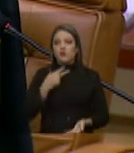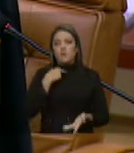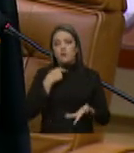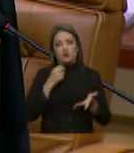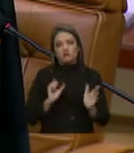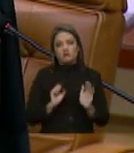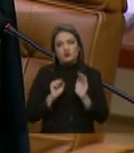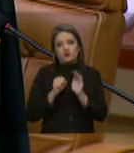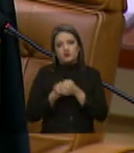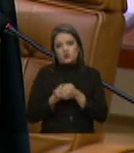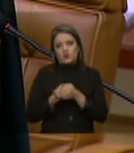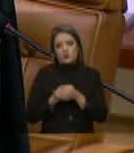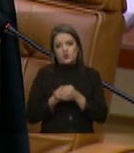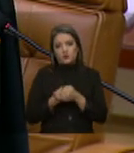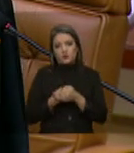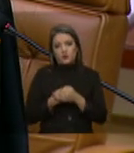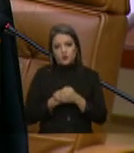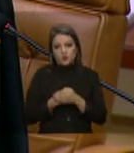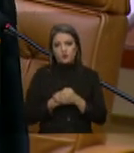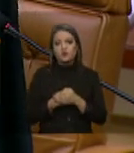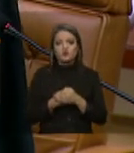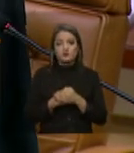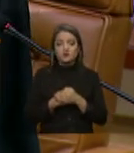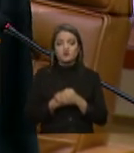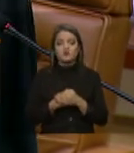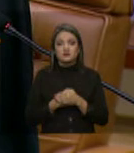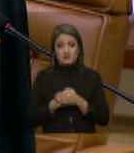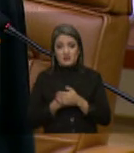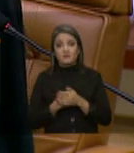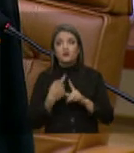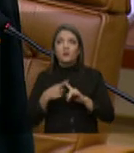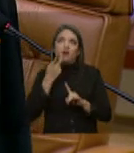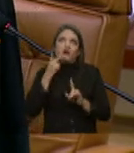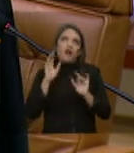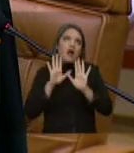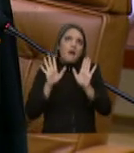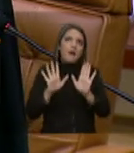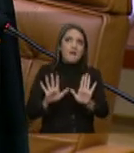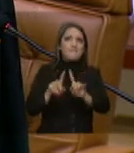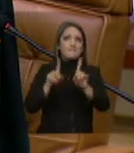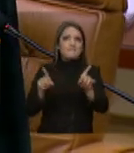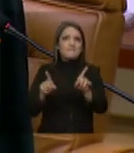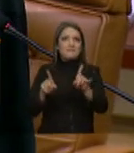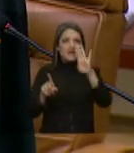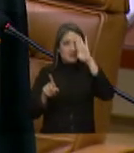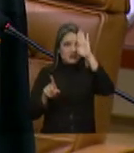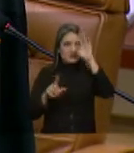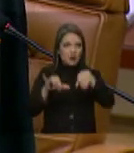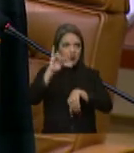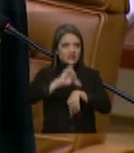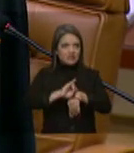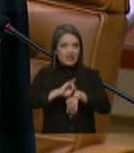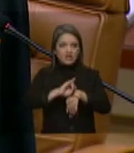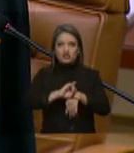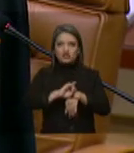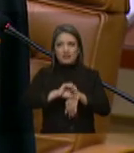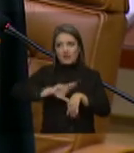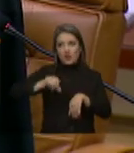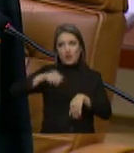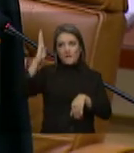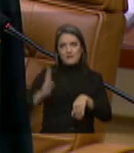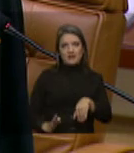essas informações É sobre o manto de que a sede da empresa não é no Brasil olha está atuando no Brasil